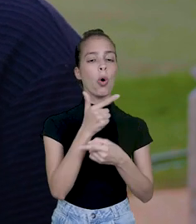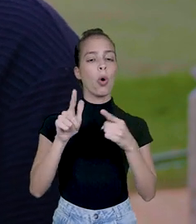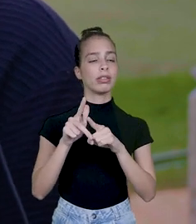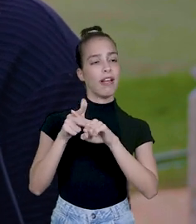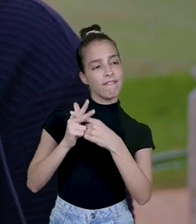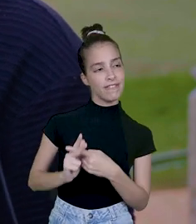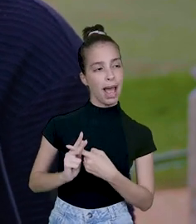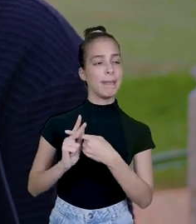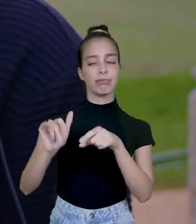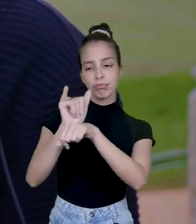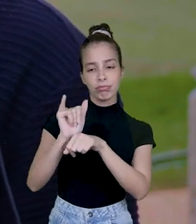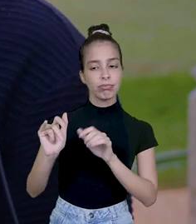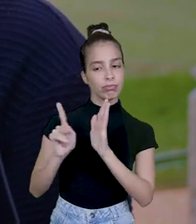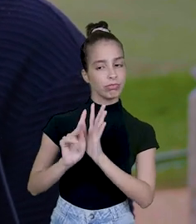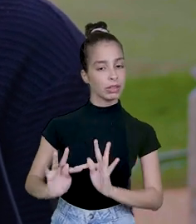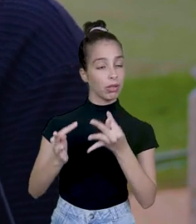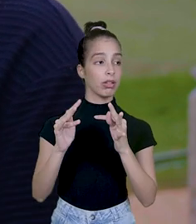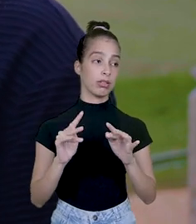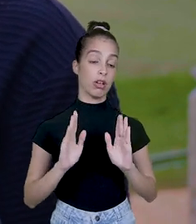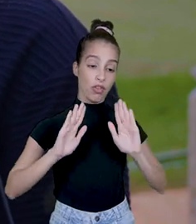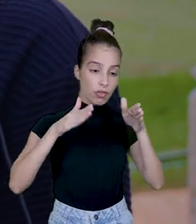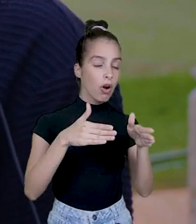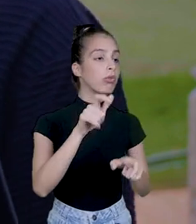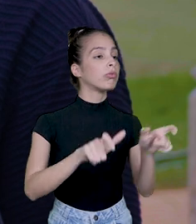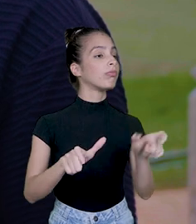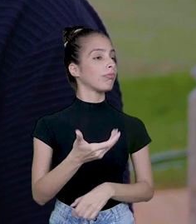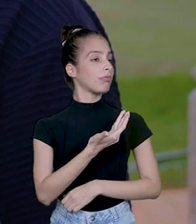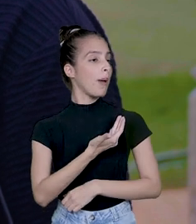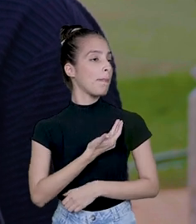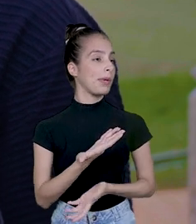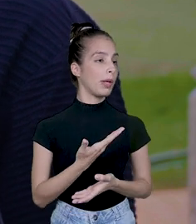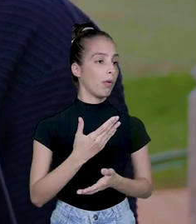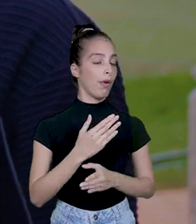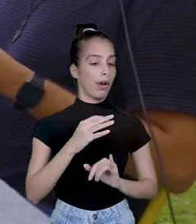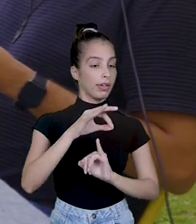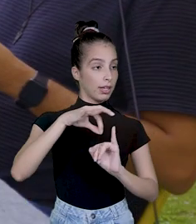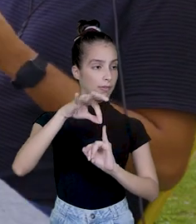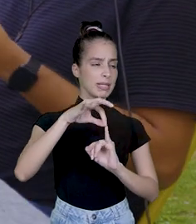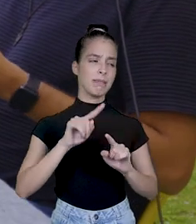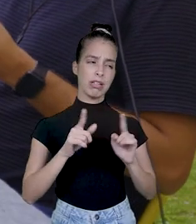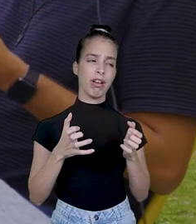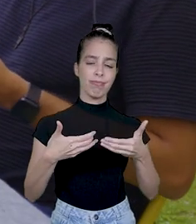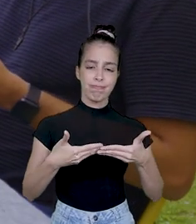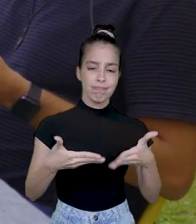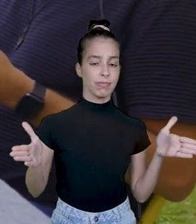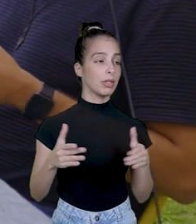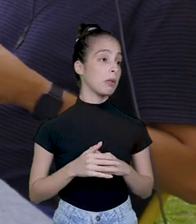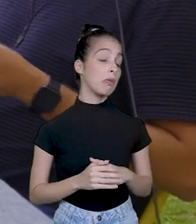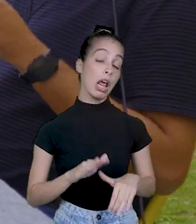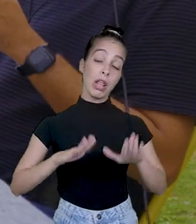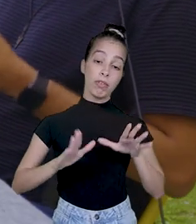colegas do do ifs né mas eu pretendo expandir talvez fazer grupos de trabalho para a gente aplicar nos setores